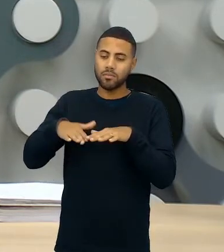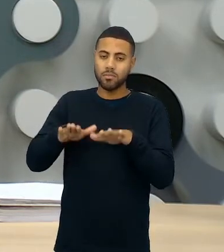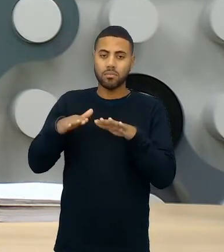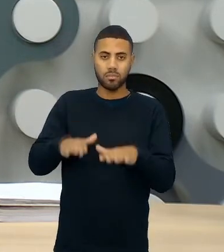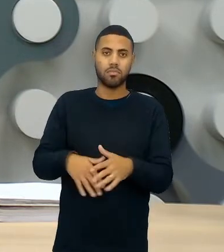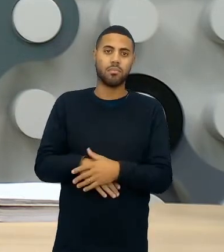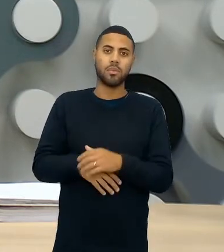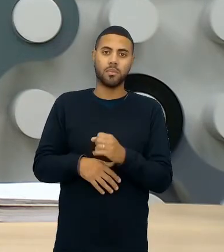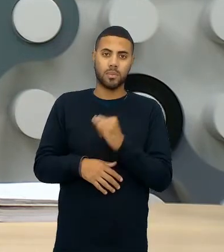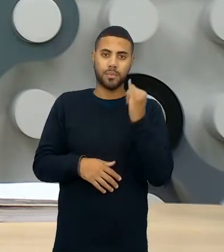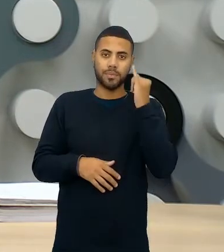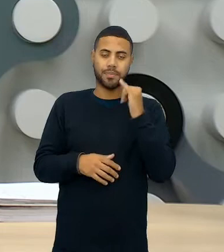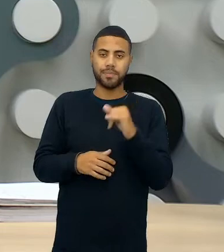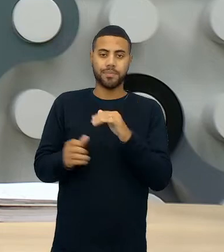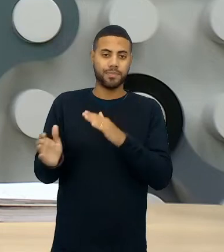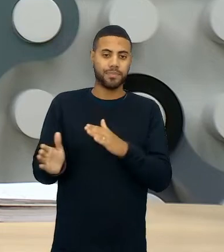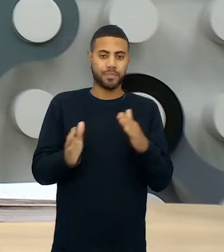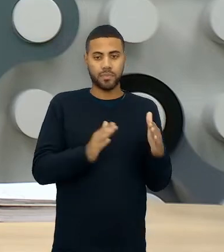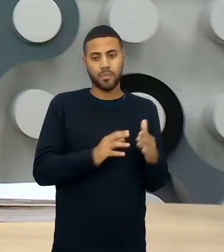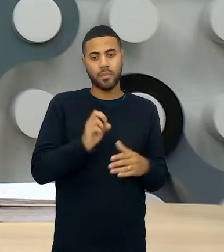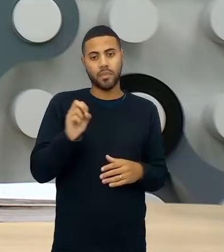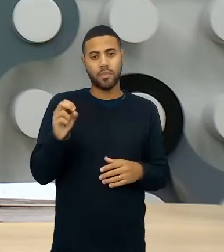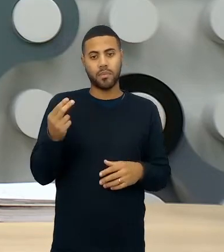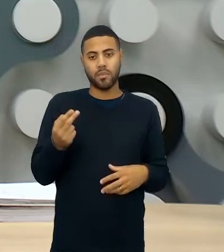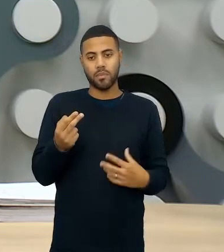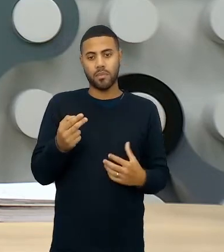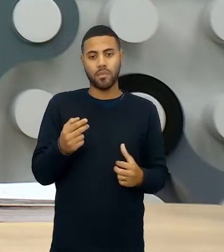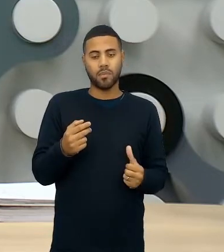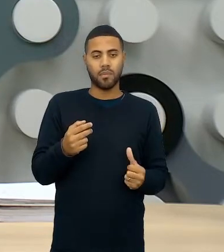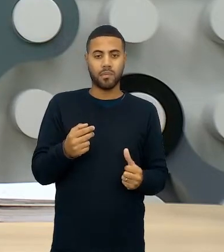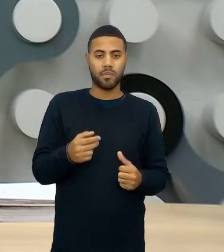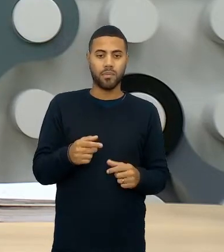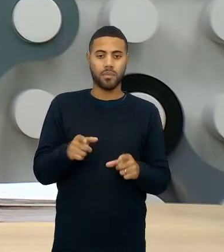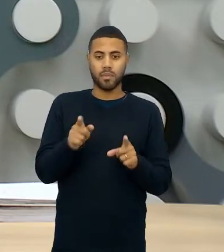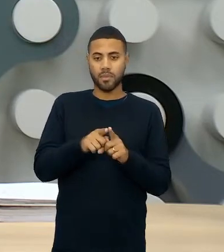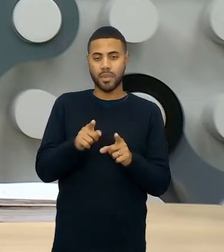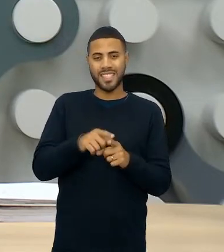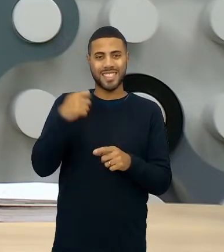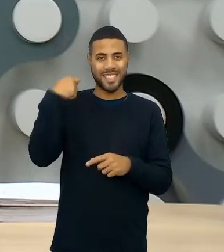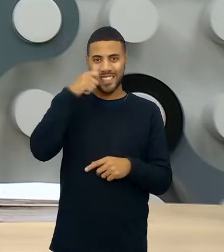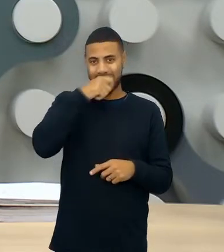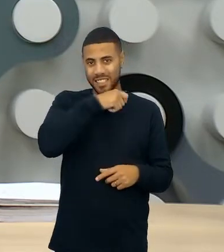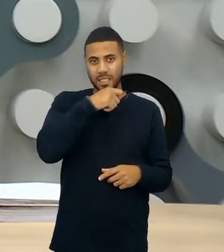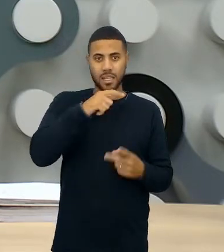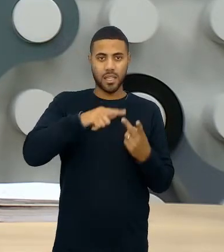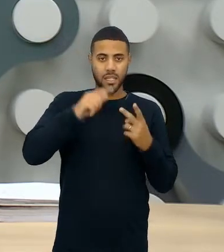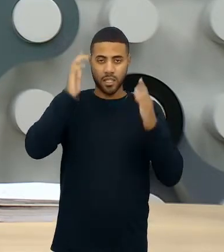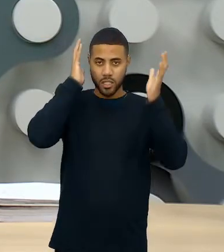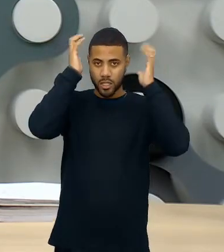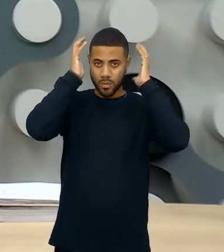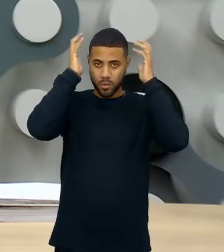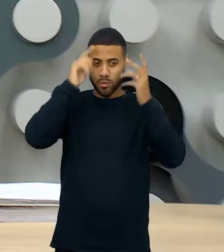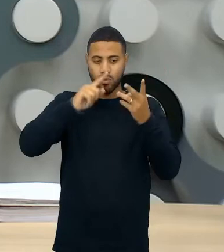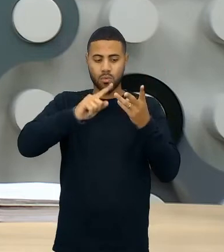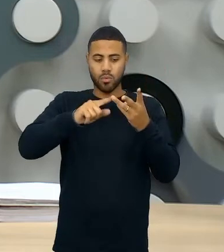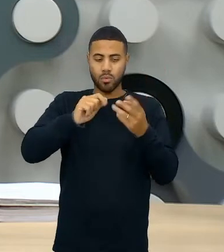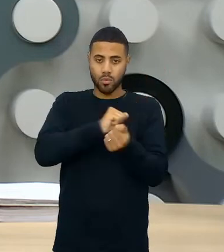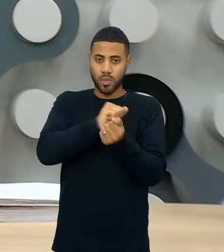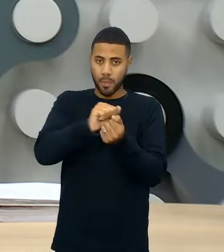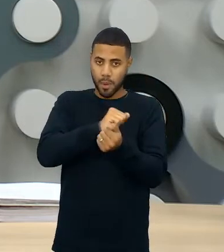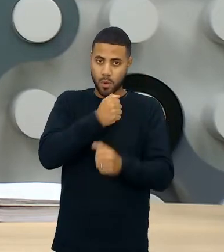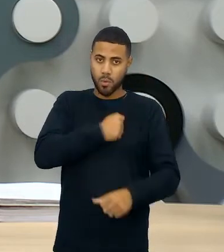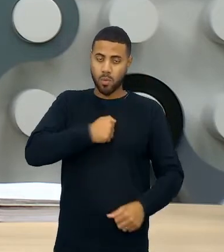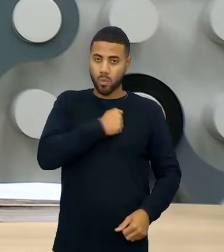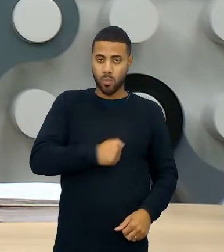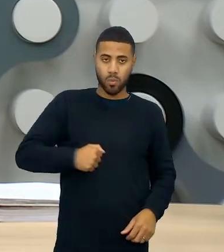certo? Outra questão, por exemplo, quando consumimos a nossa pasta de dente, nosso shampoo, o sabonete,